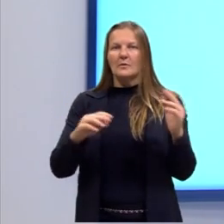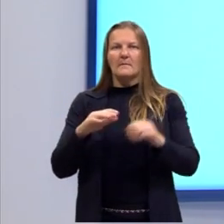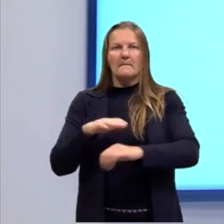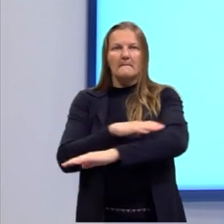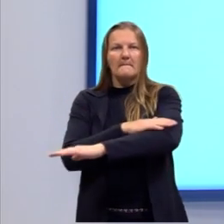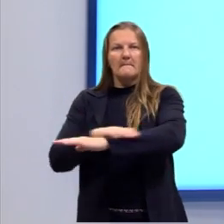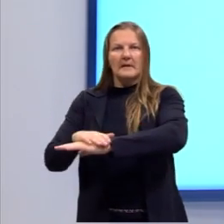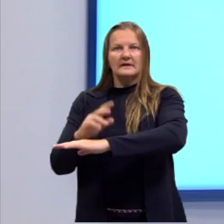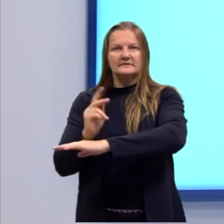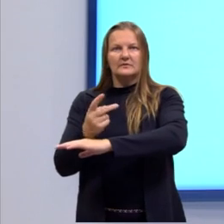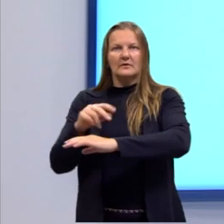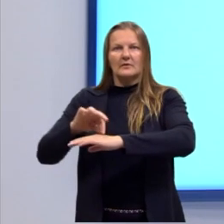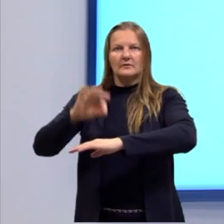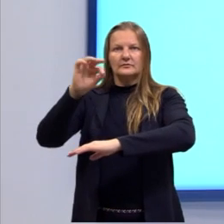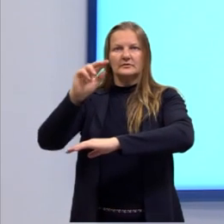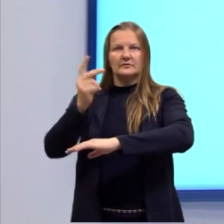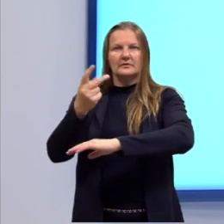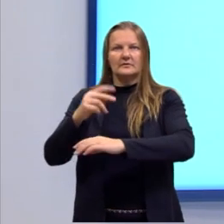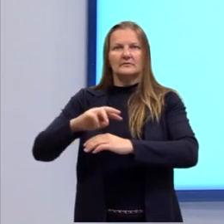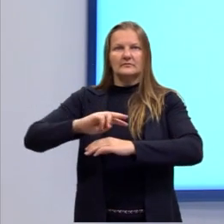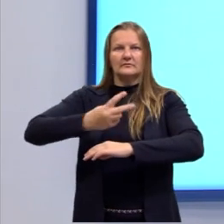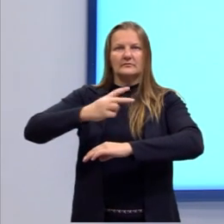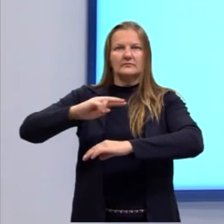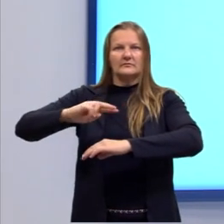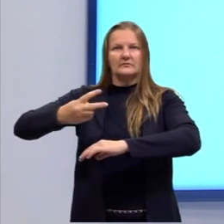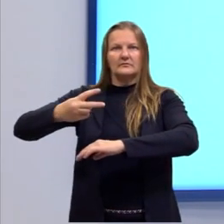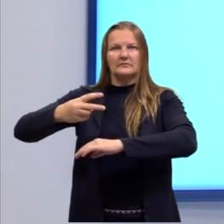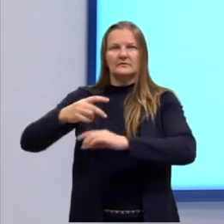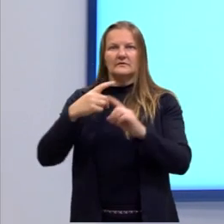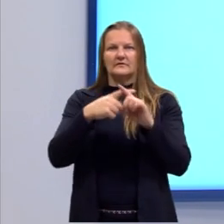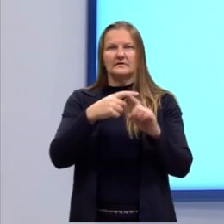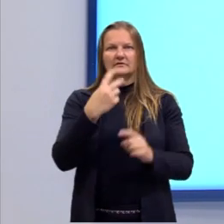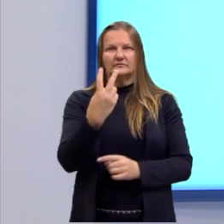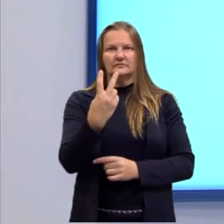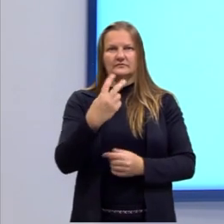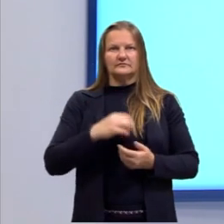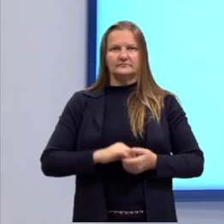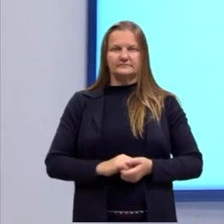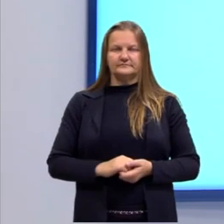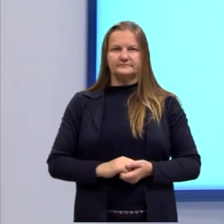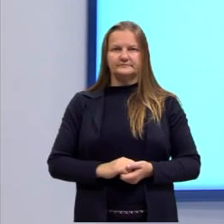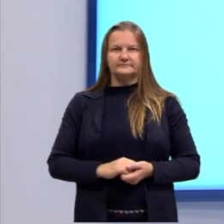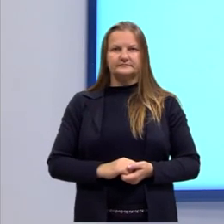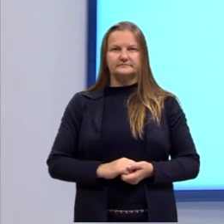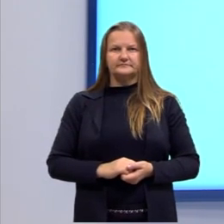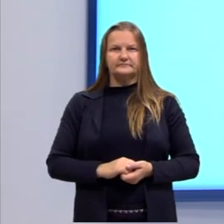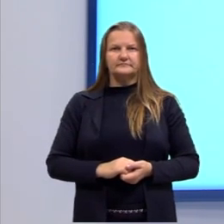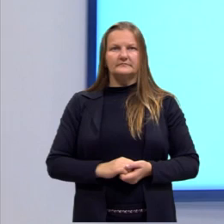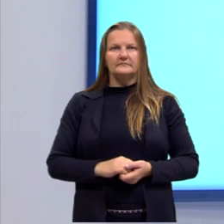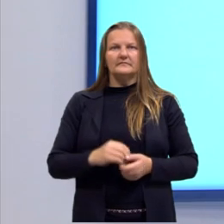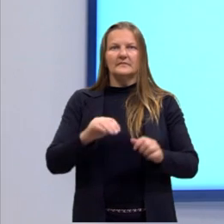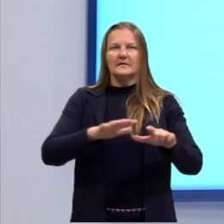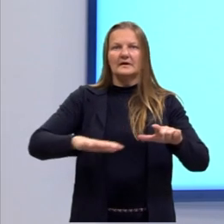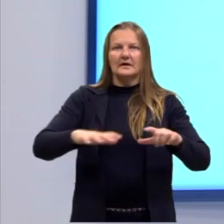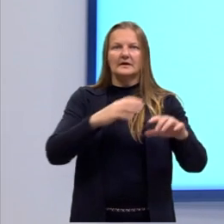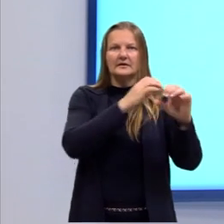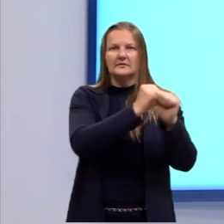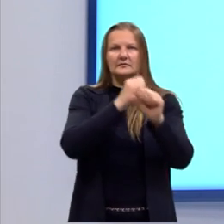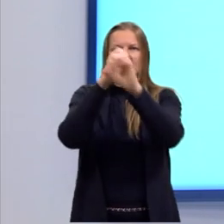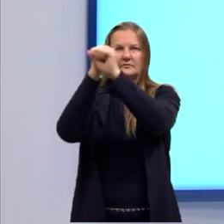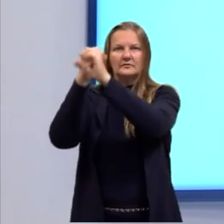então nós tomamos base e altura e multiplicamos por 2 então nós temos área e